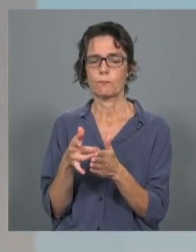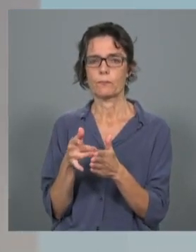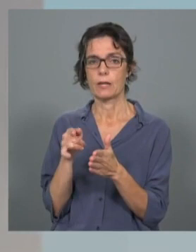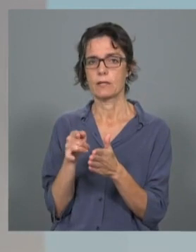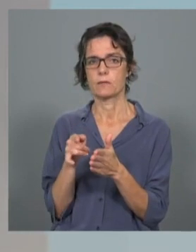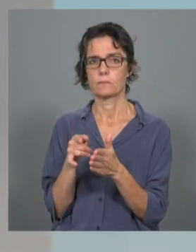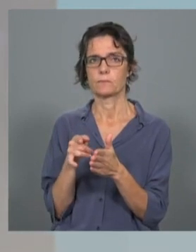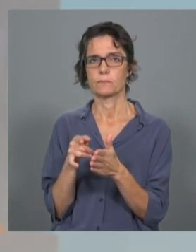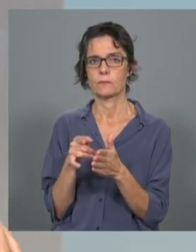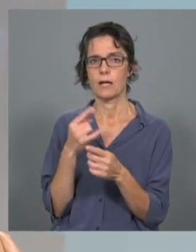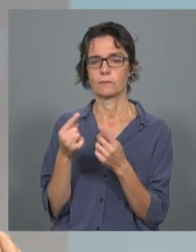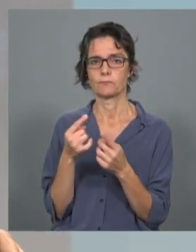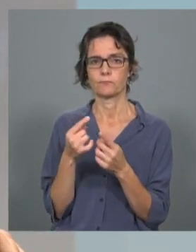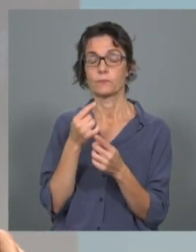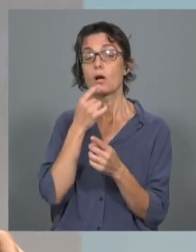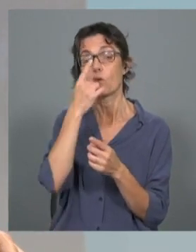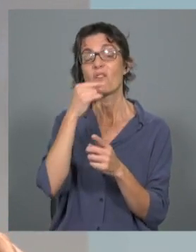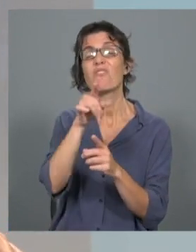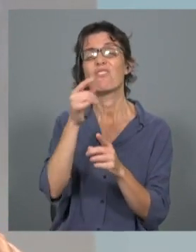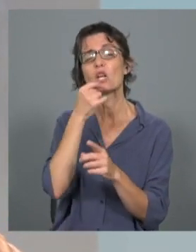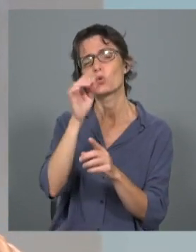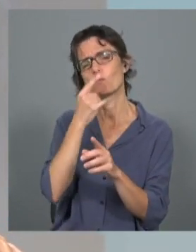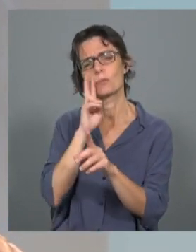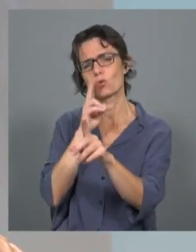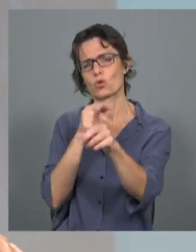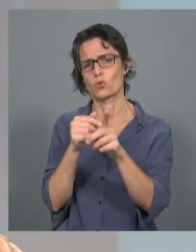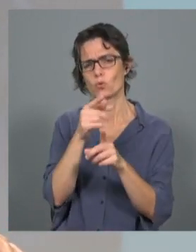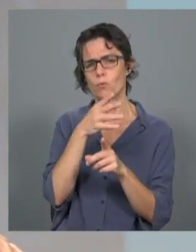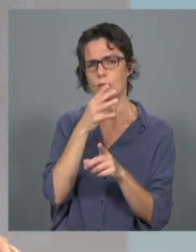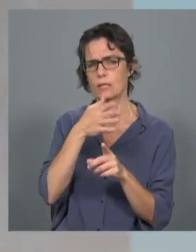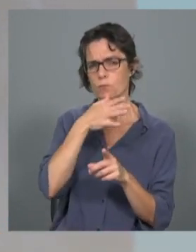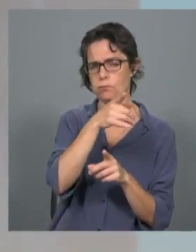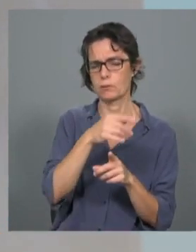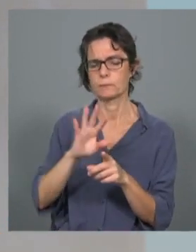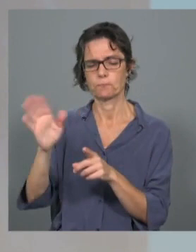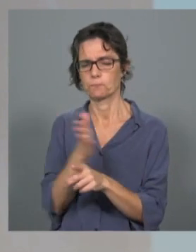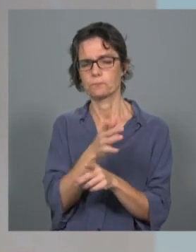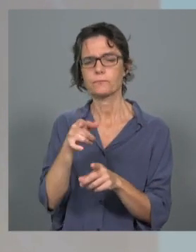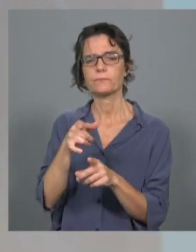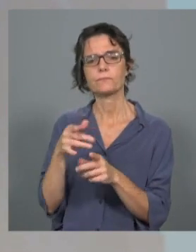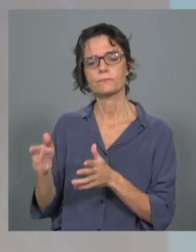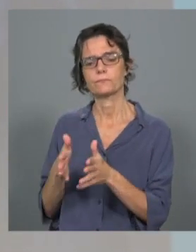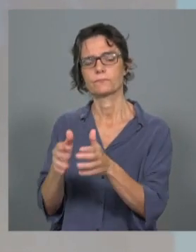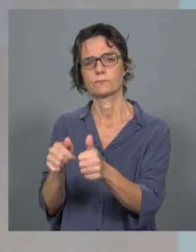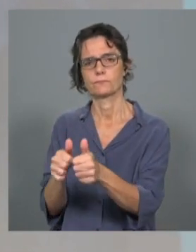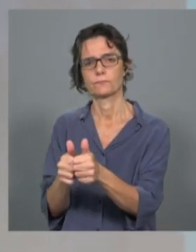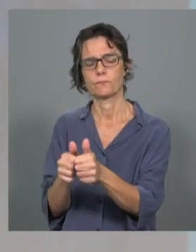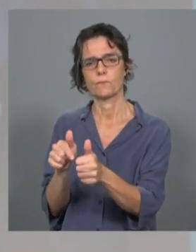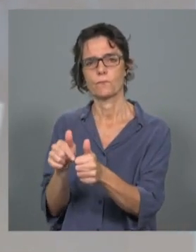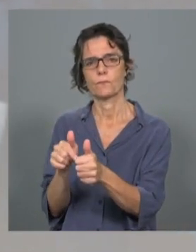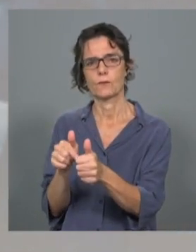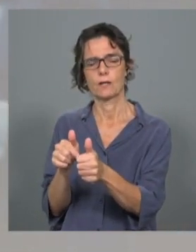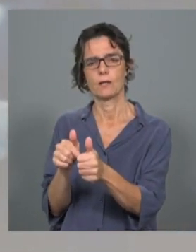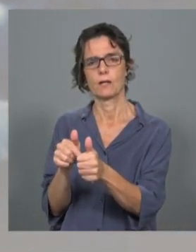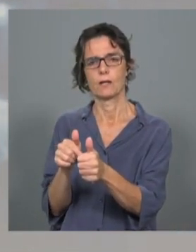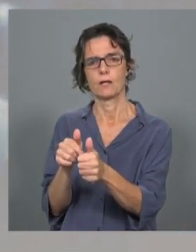enfim, estas gravações em seguidas, mas Frei Hermínio Araújo acha que, por causa precisamente desse espírito do Concílio Vaticano